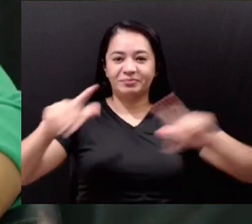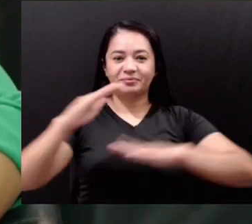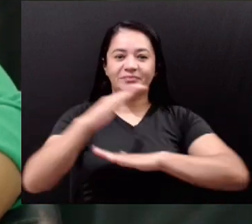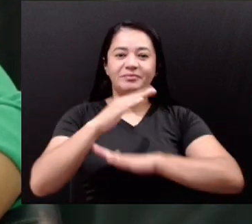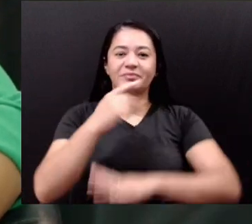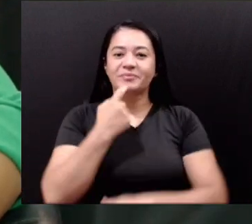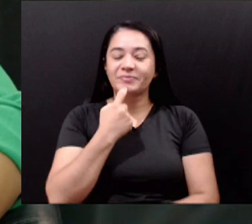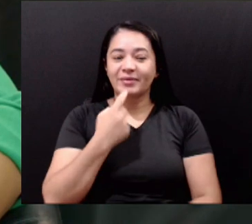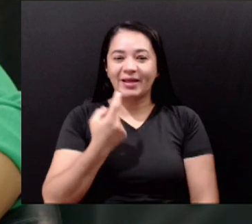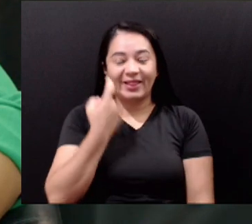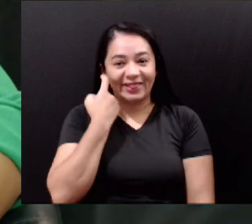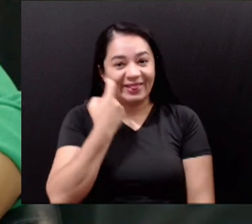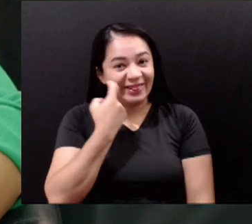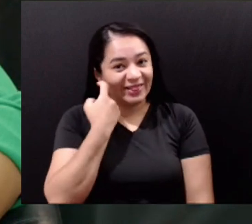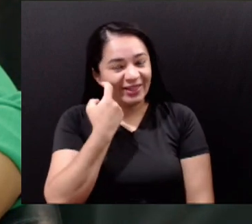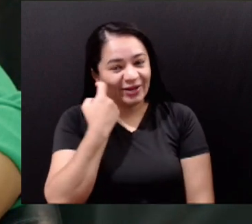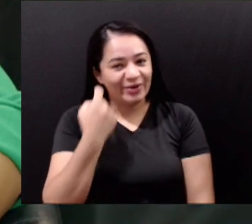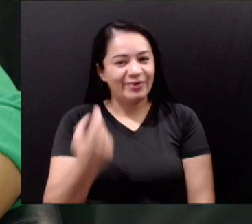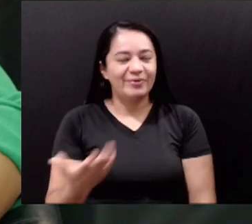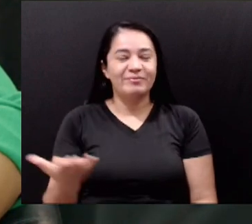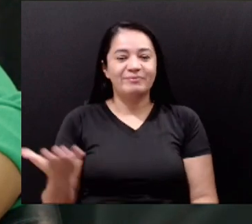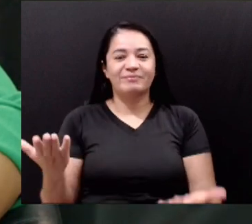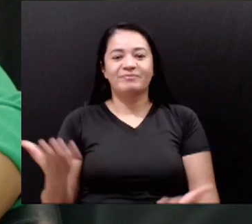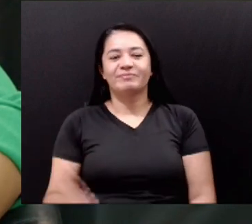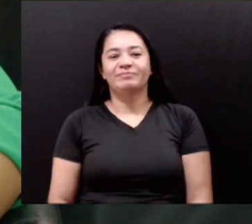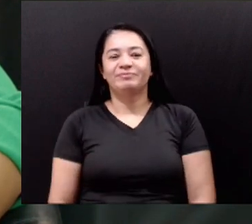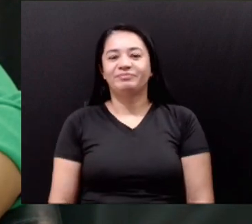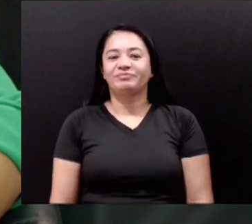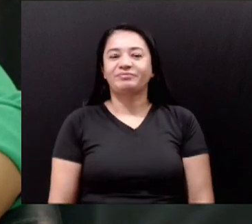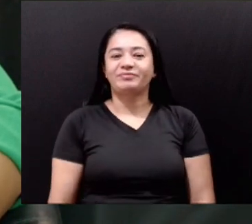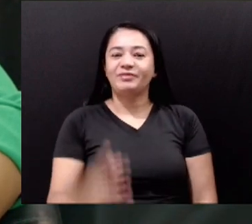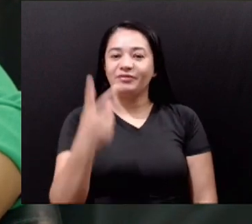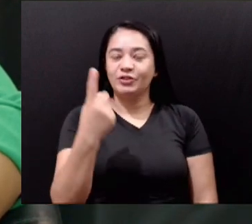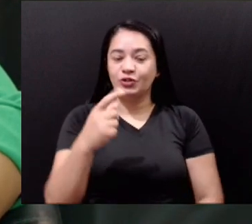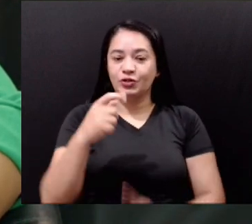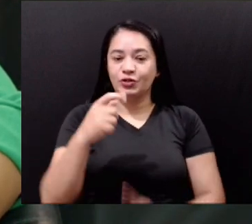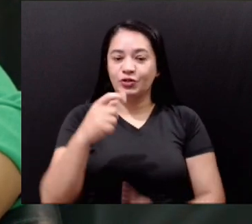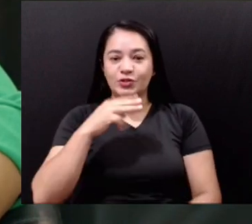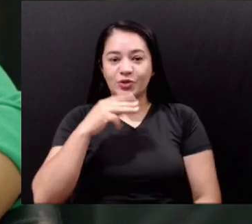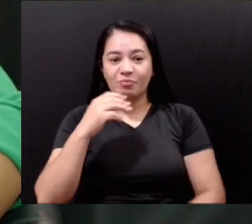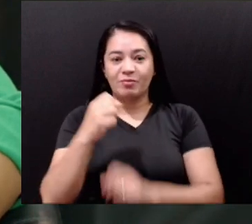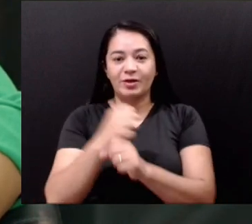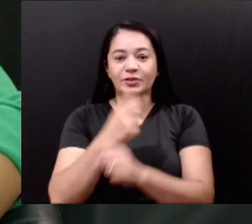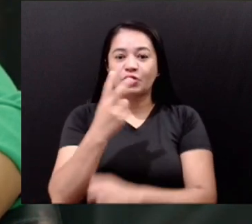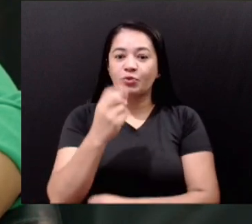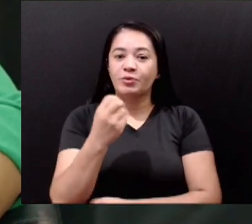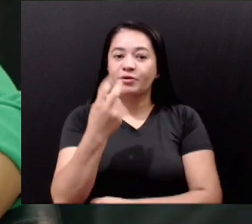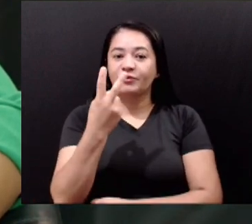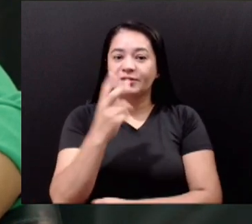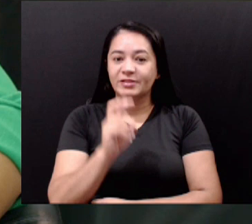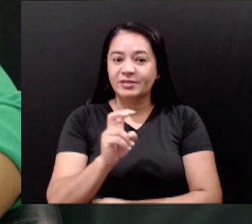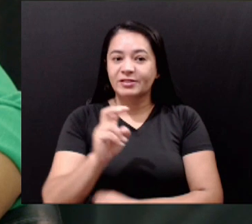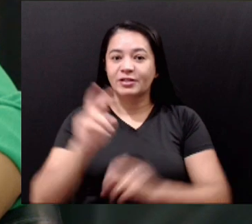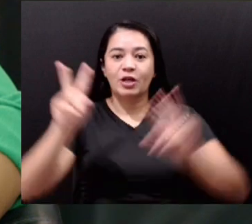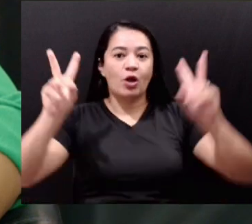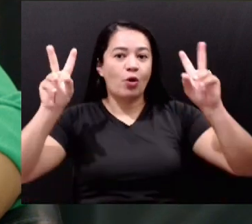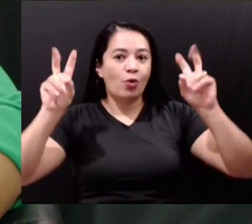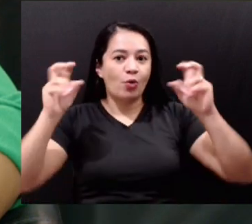É sexta-feira, dia 21 de março de 2025, e o tema do nosso Estúdio Câmara de hoje é